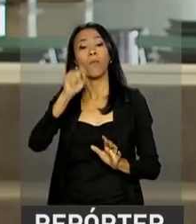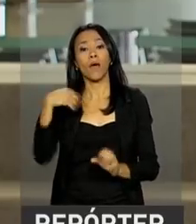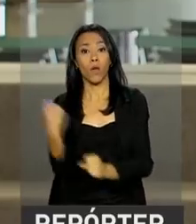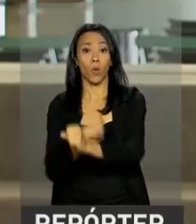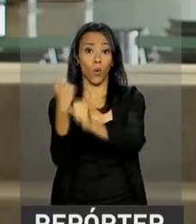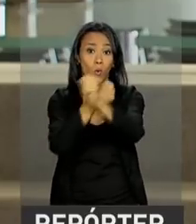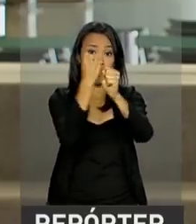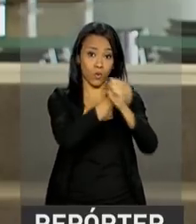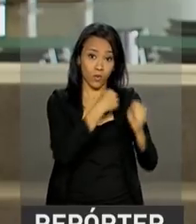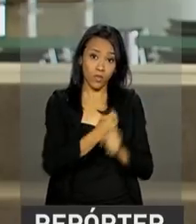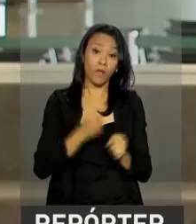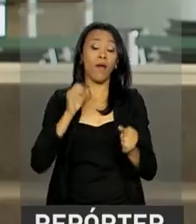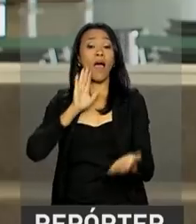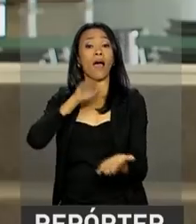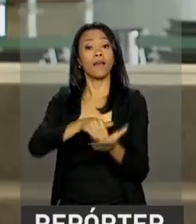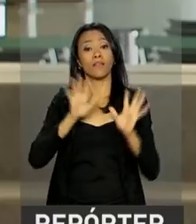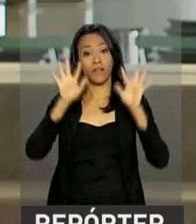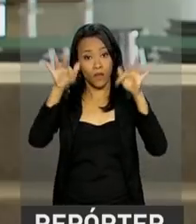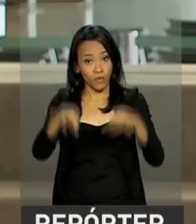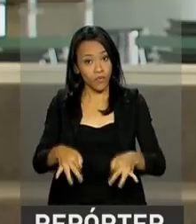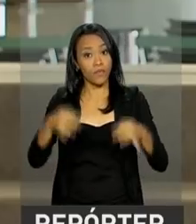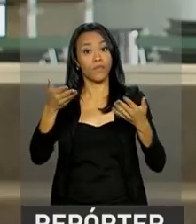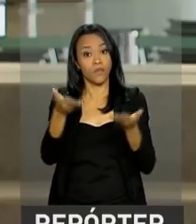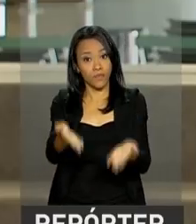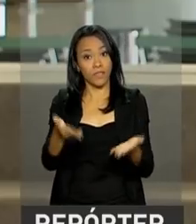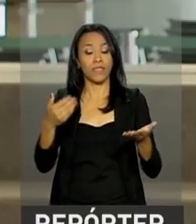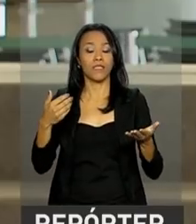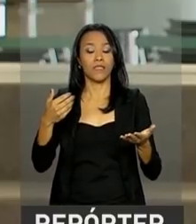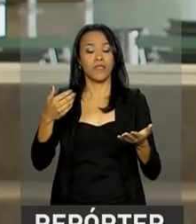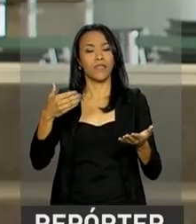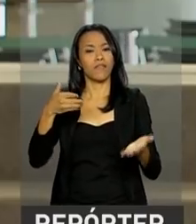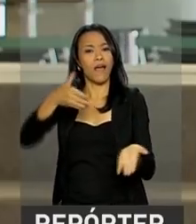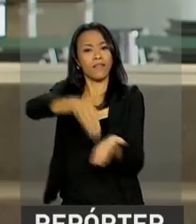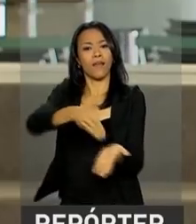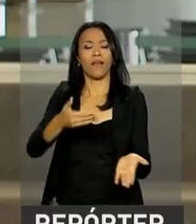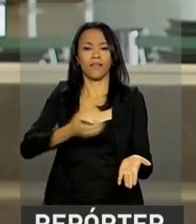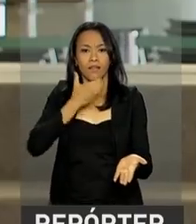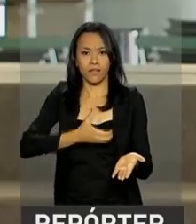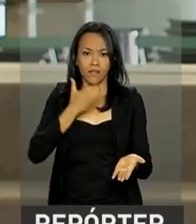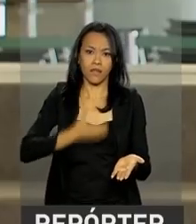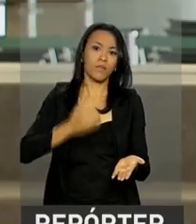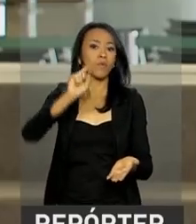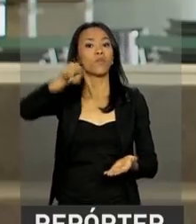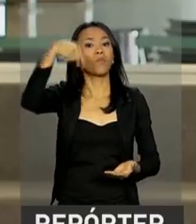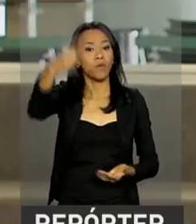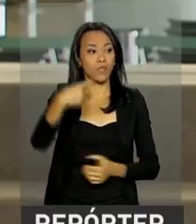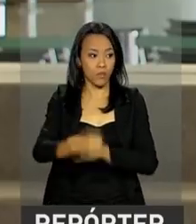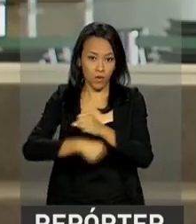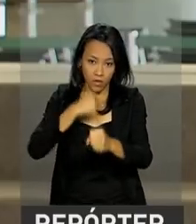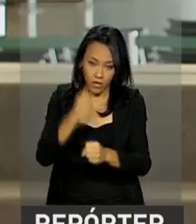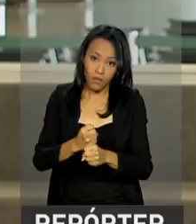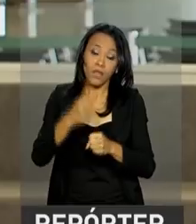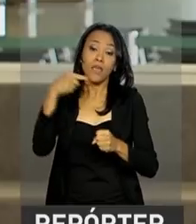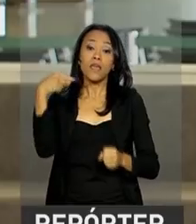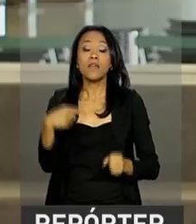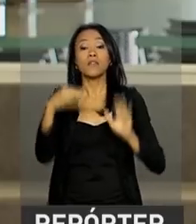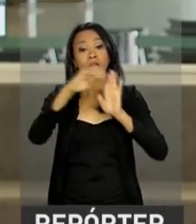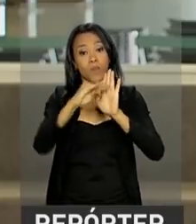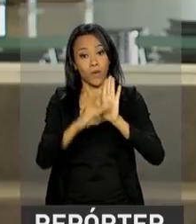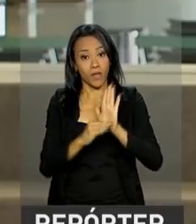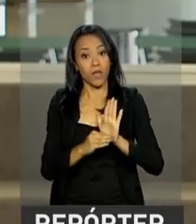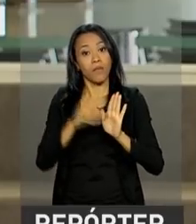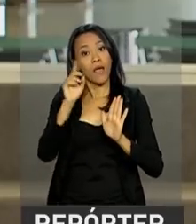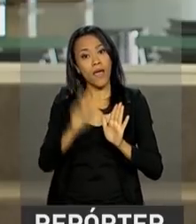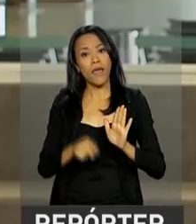até o final do mandato do presidente michel temer que vai até dezembro do ano que vem é um programa que para retomar